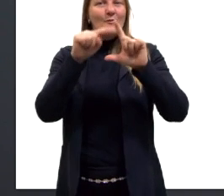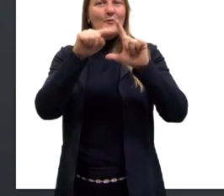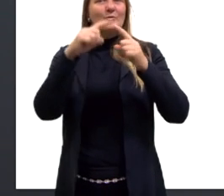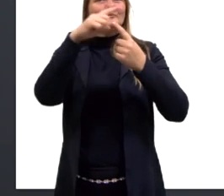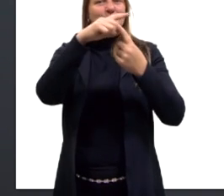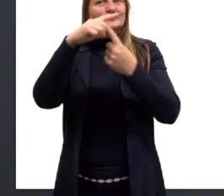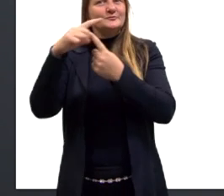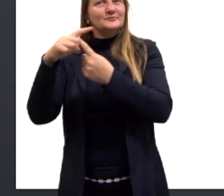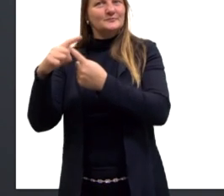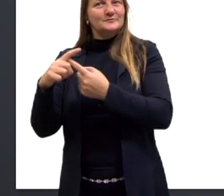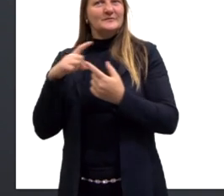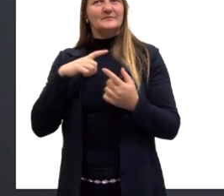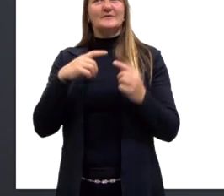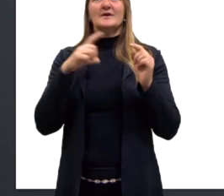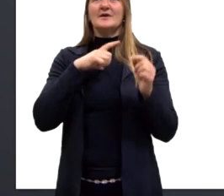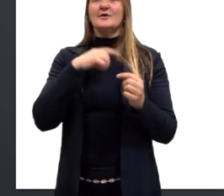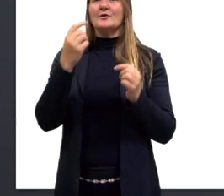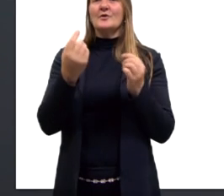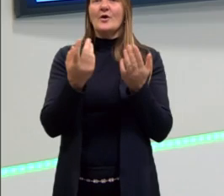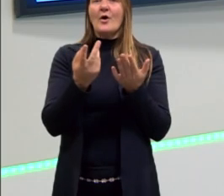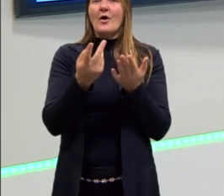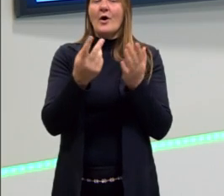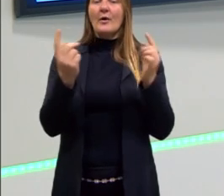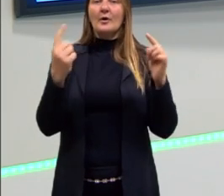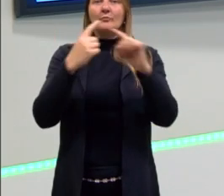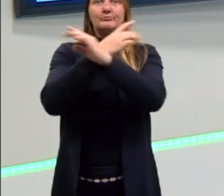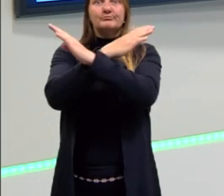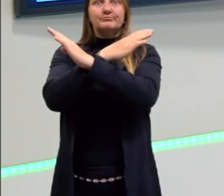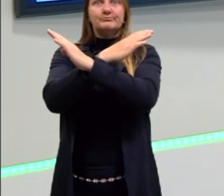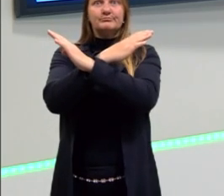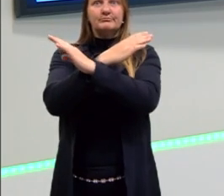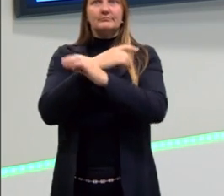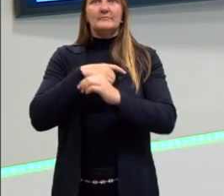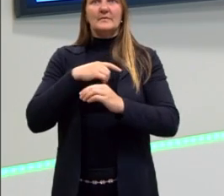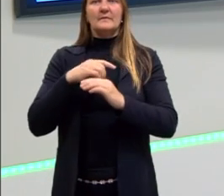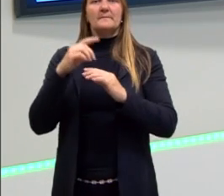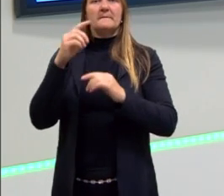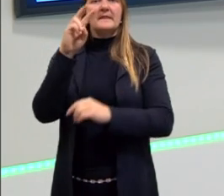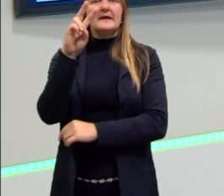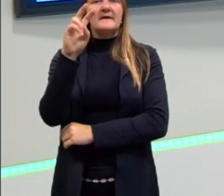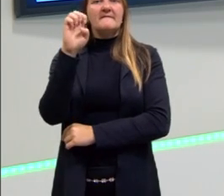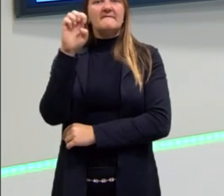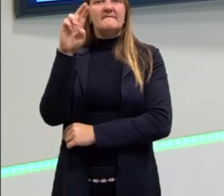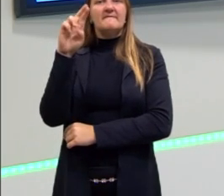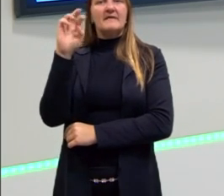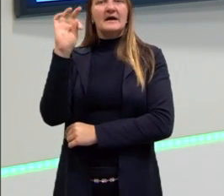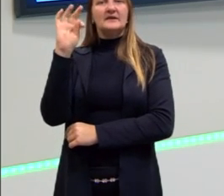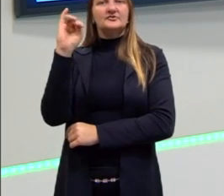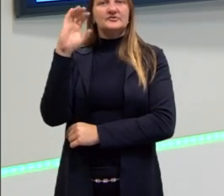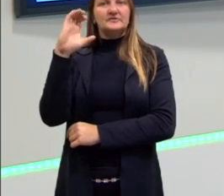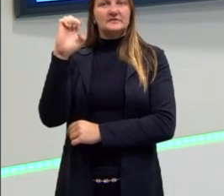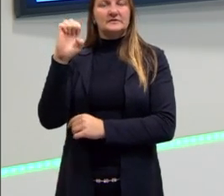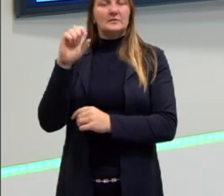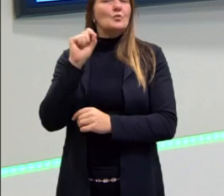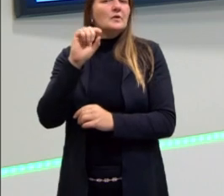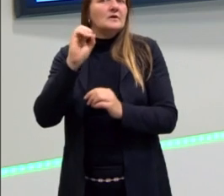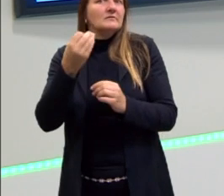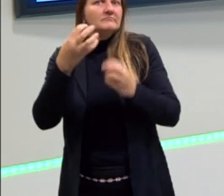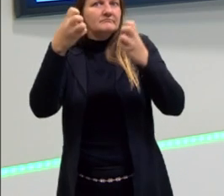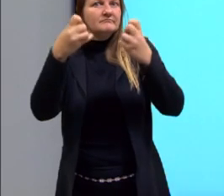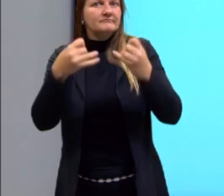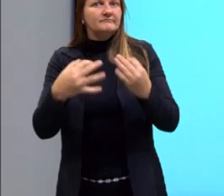ângulos e Aqui nós temos Então os ângulos opostos pelo vértice o que que são esses ângulos tá